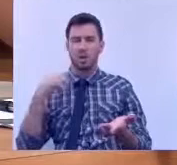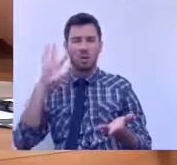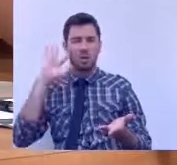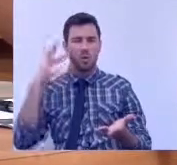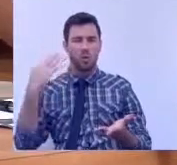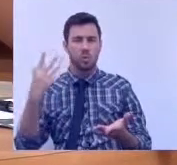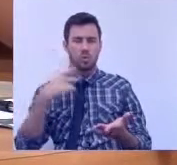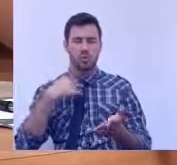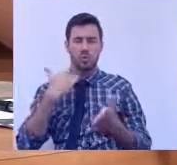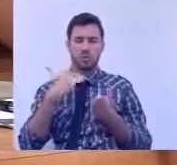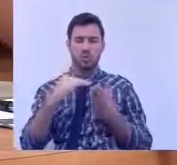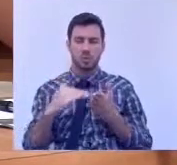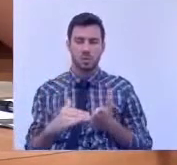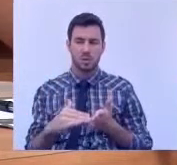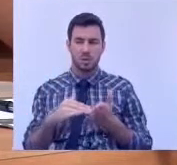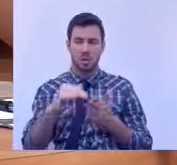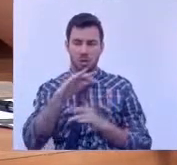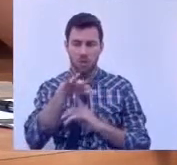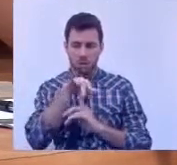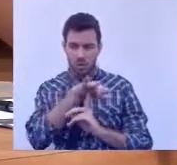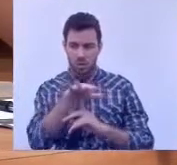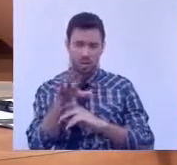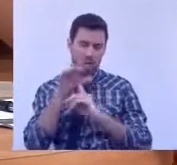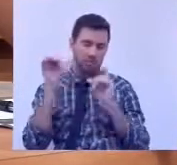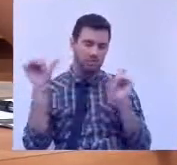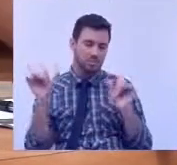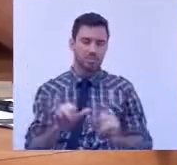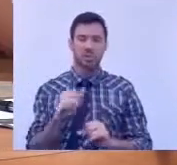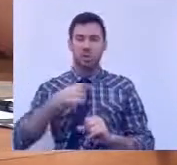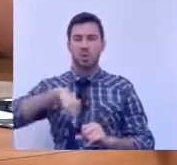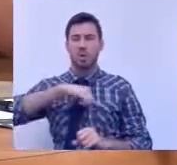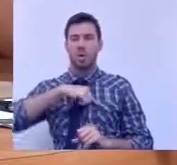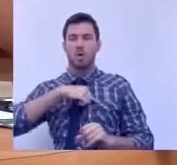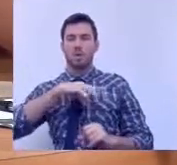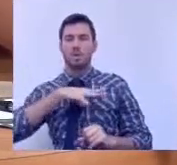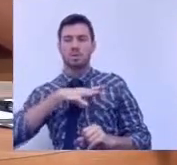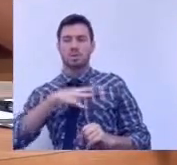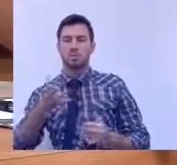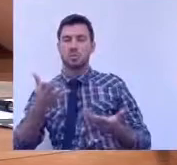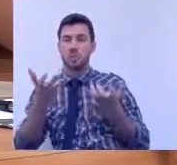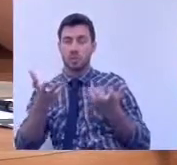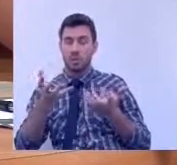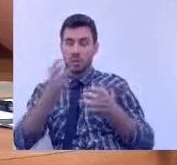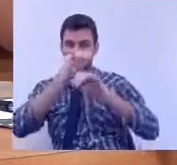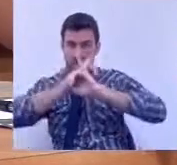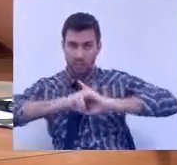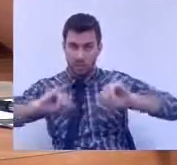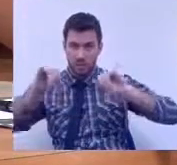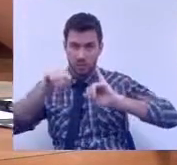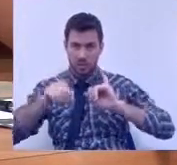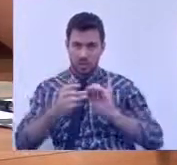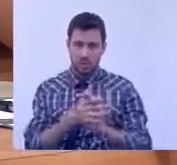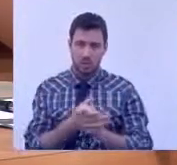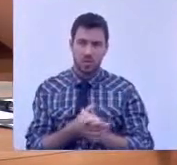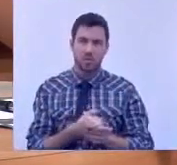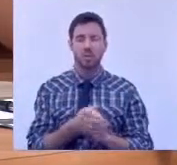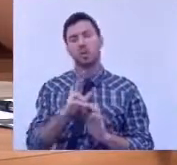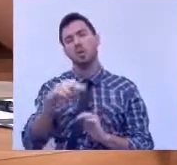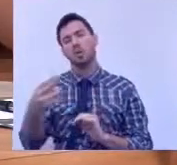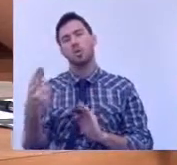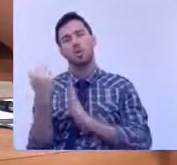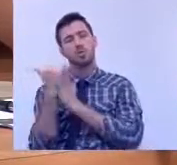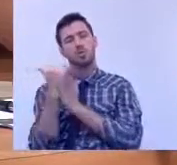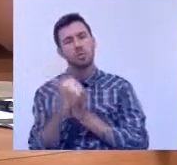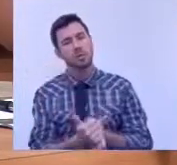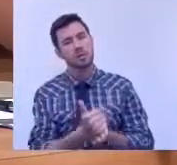Esse secretário de meio ambiente está desfazendo da nossa cidade. Então eu quero mandar esse recado aí. Ou traz a vaca logo para